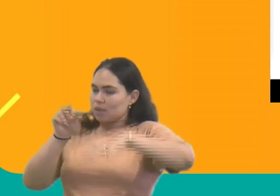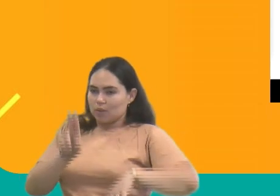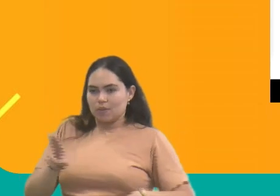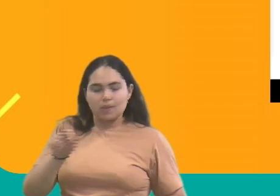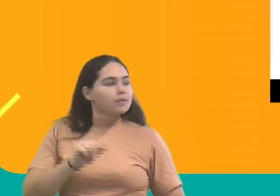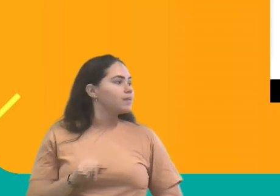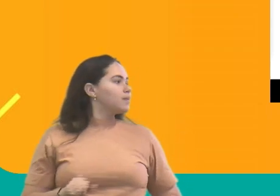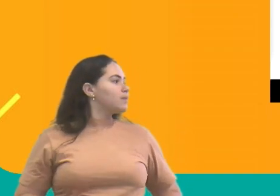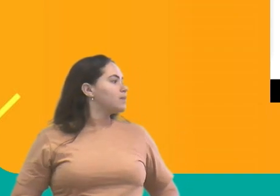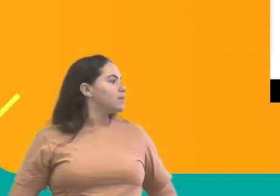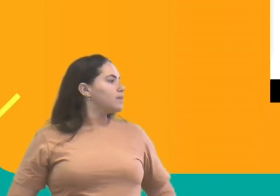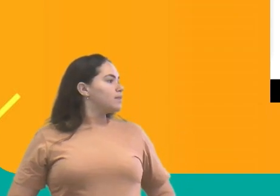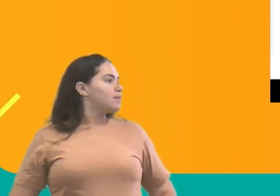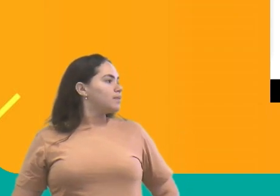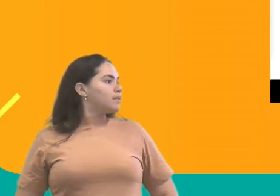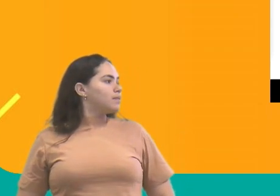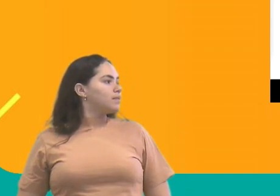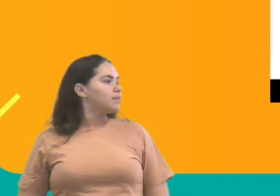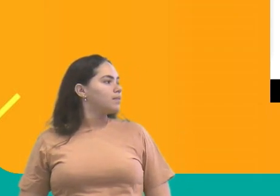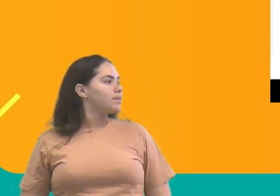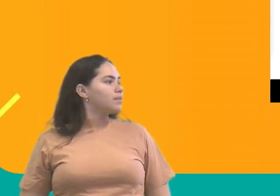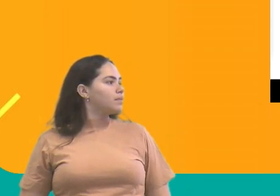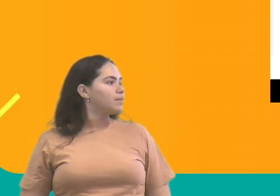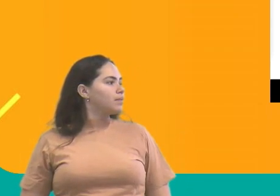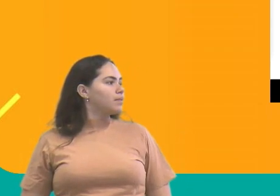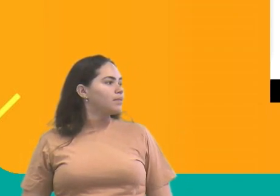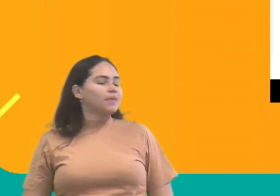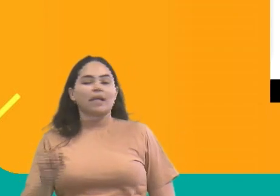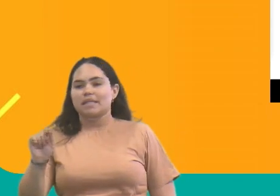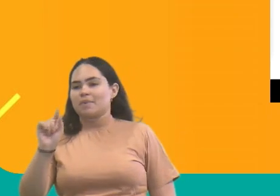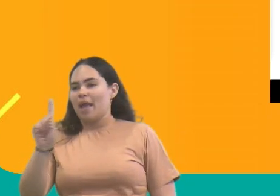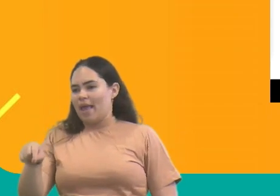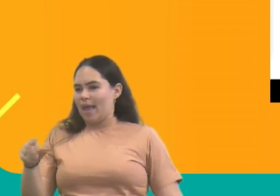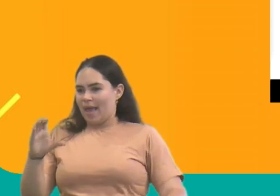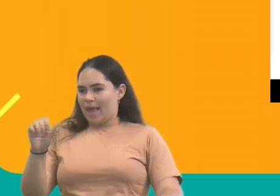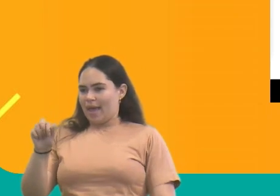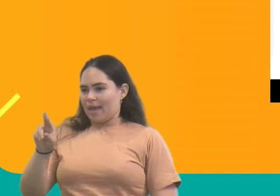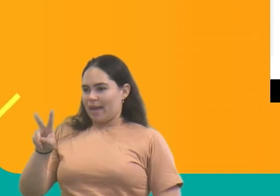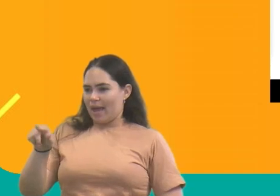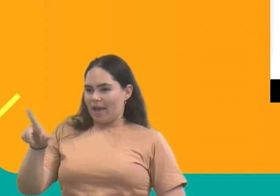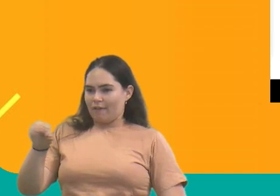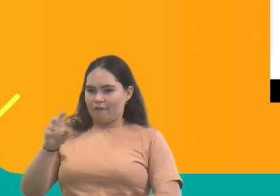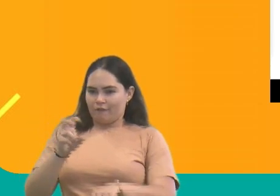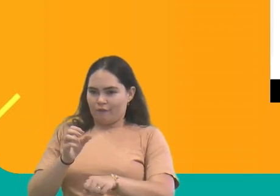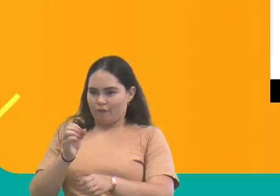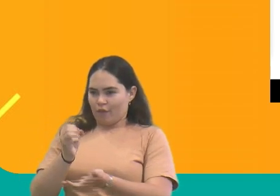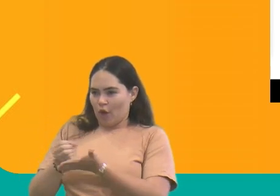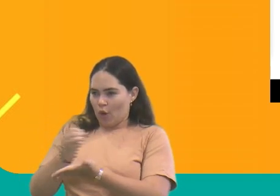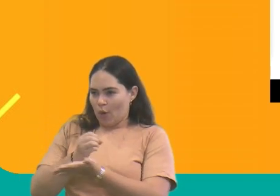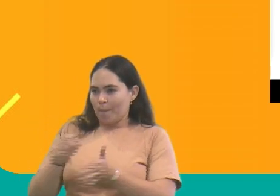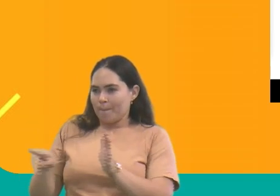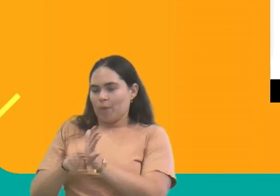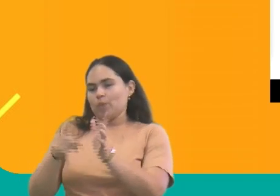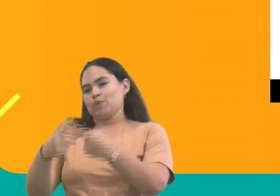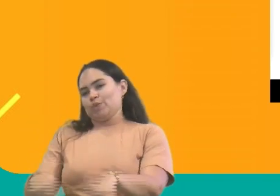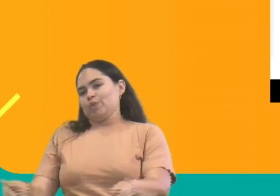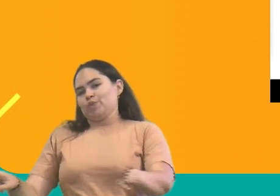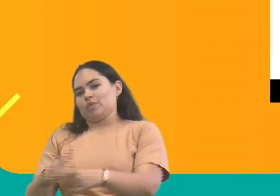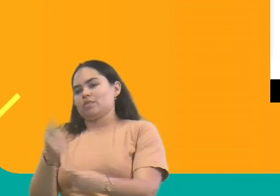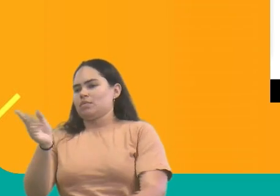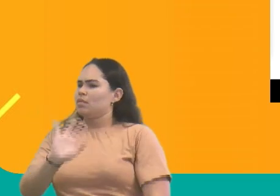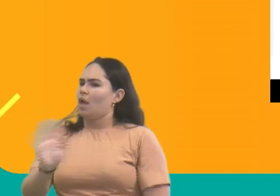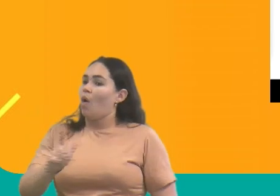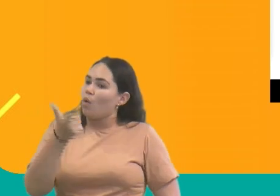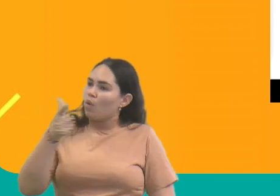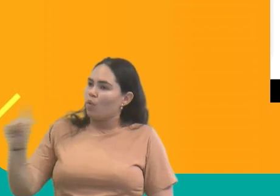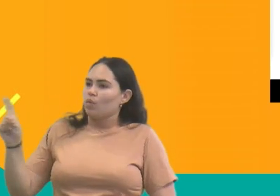O carvão tira o cheiro. Pelo amor de Deus, não é o carvão do churrasco, tá? Pelo amor de Deus, não, é carvão ativado, ok? Chegar em casa, não vai pegar uma pedra de carvão e